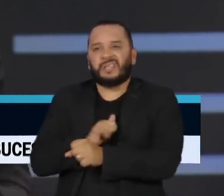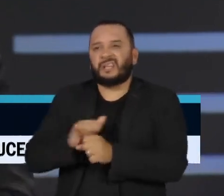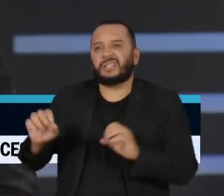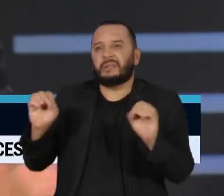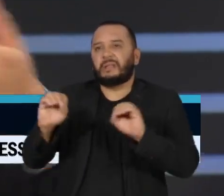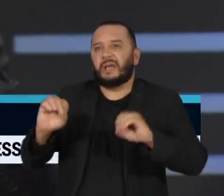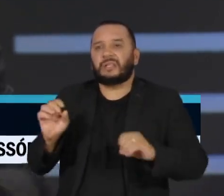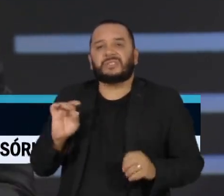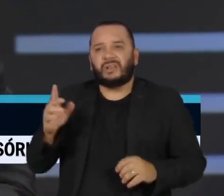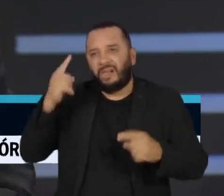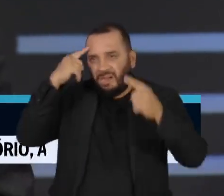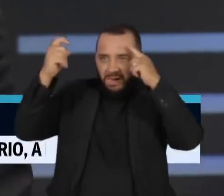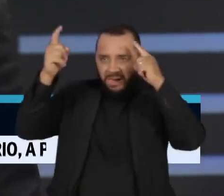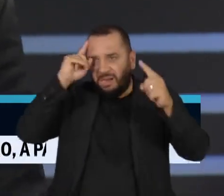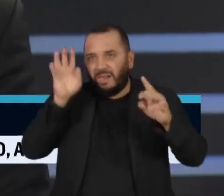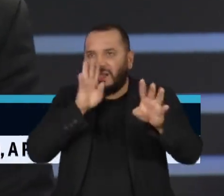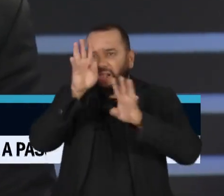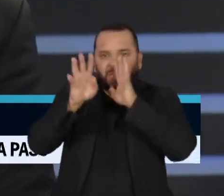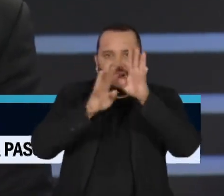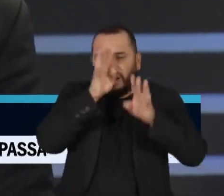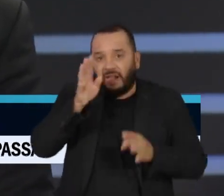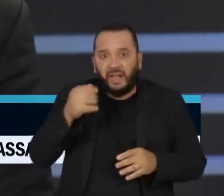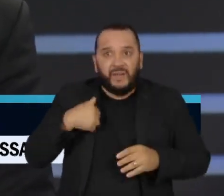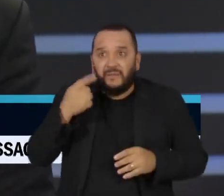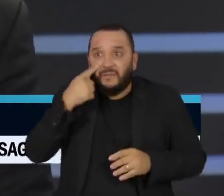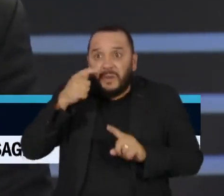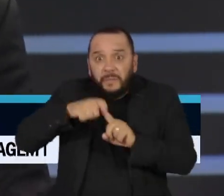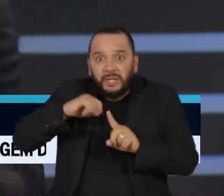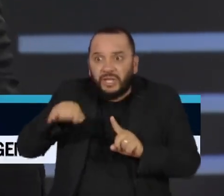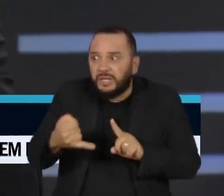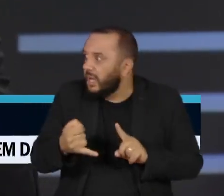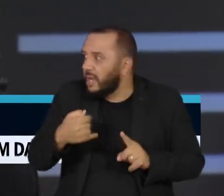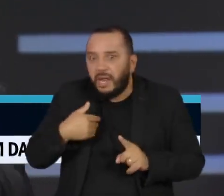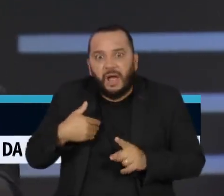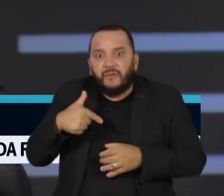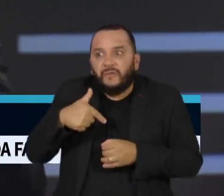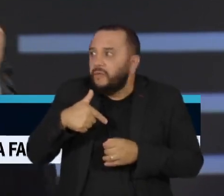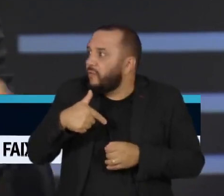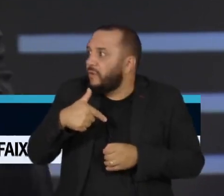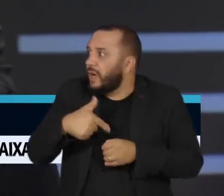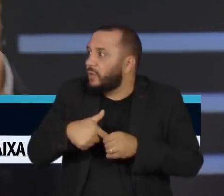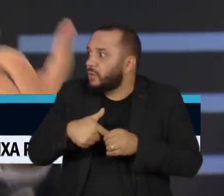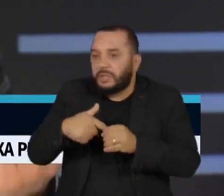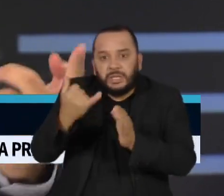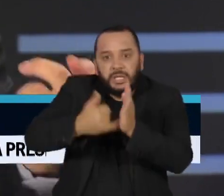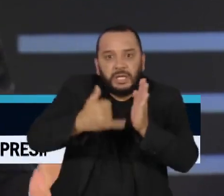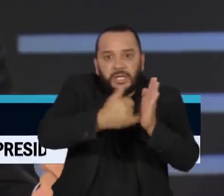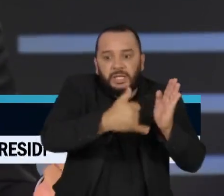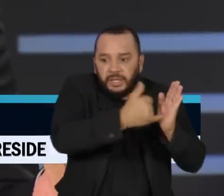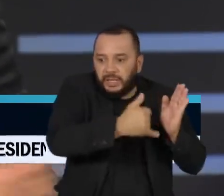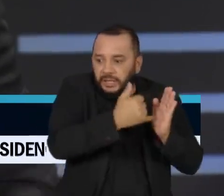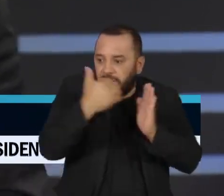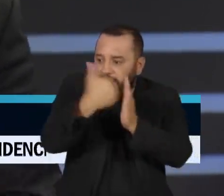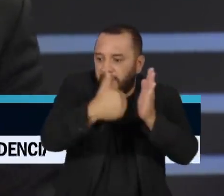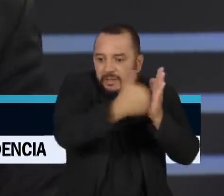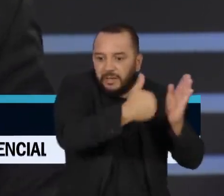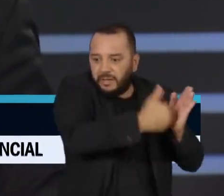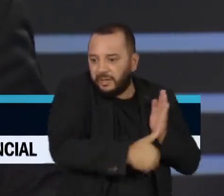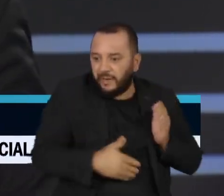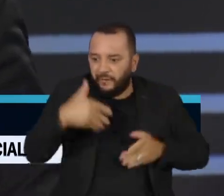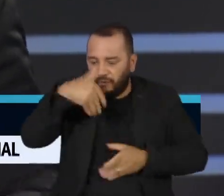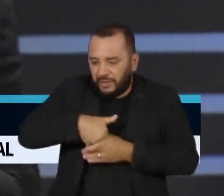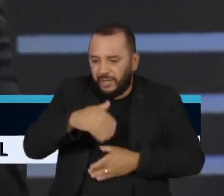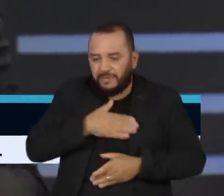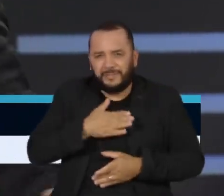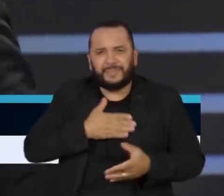muito mimimi chegou no começo do ano viu que ia perder voto junto com a classe média fez o quê corta imposto sendo que não dava para ter cortado imposto ator que tá